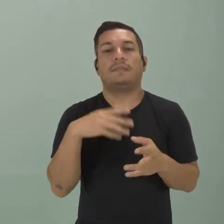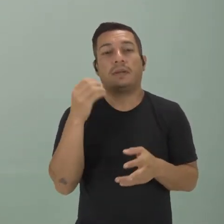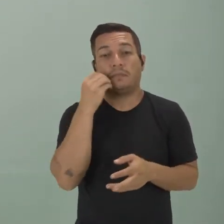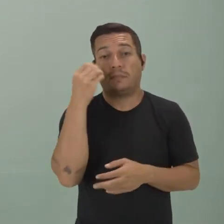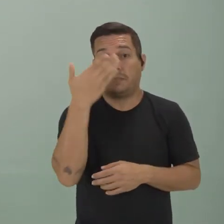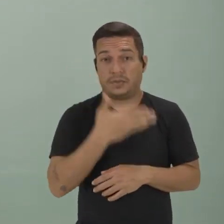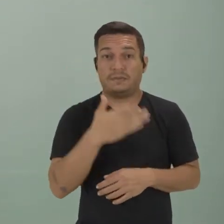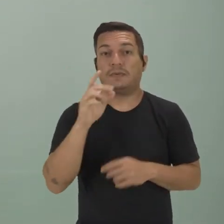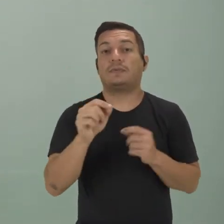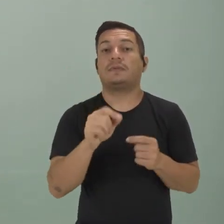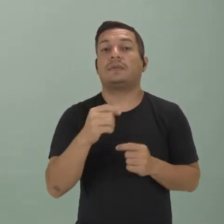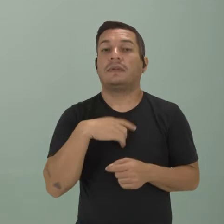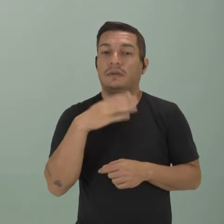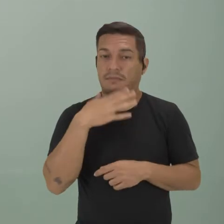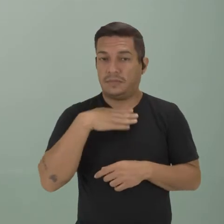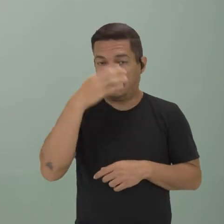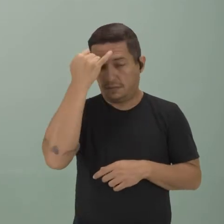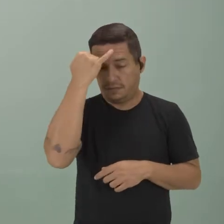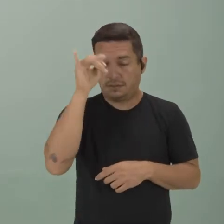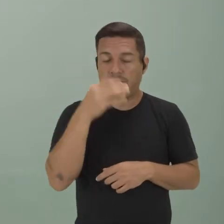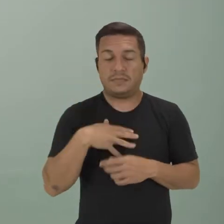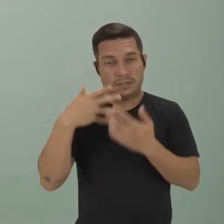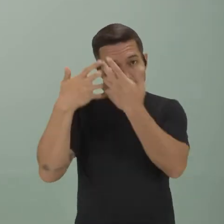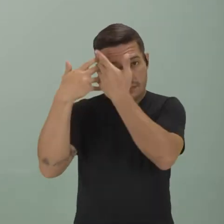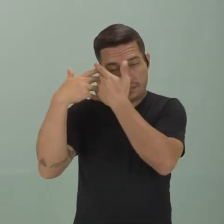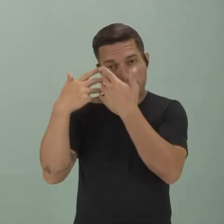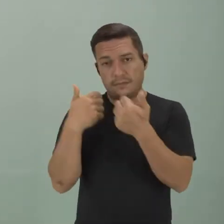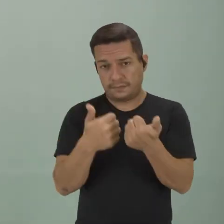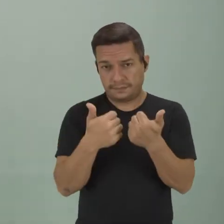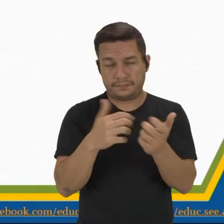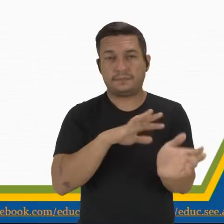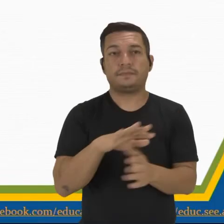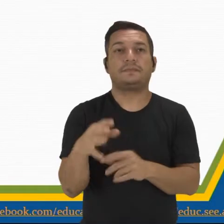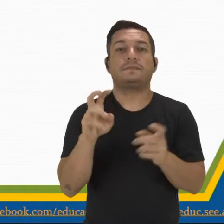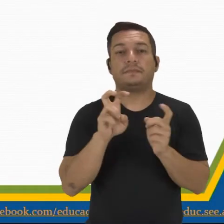experimentações para comprovar a sua hipótese. Tudo bem?